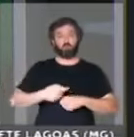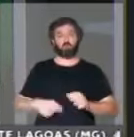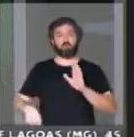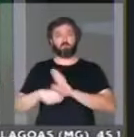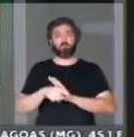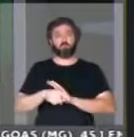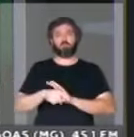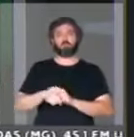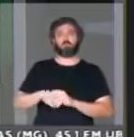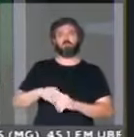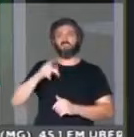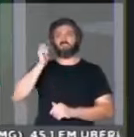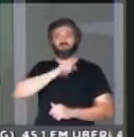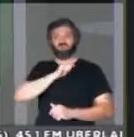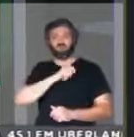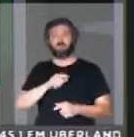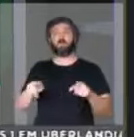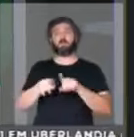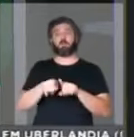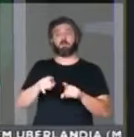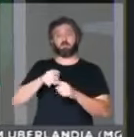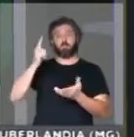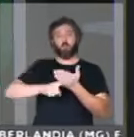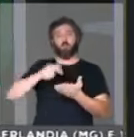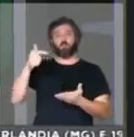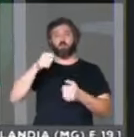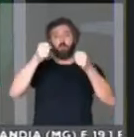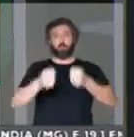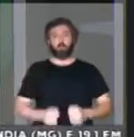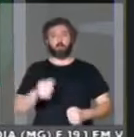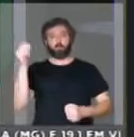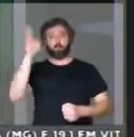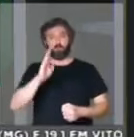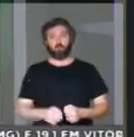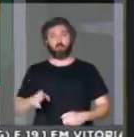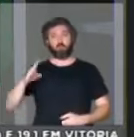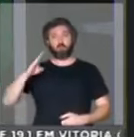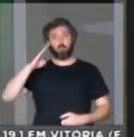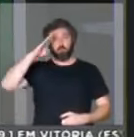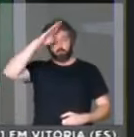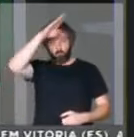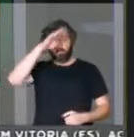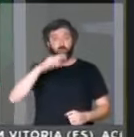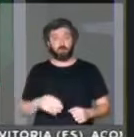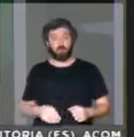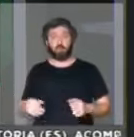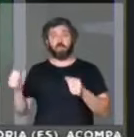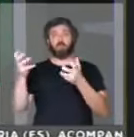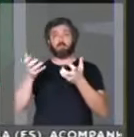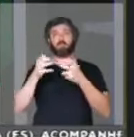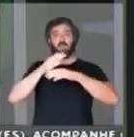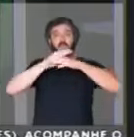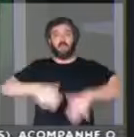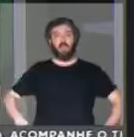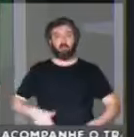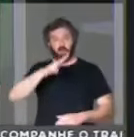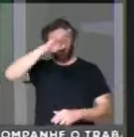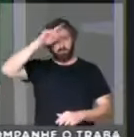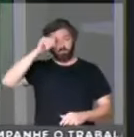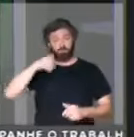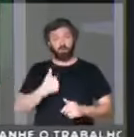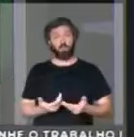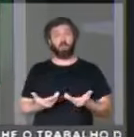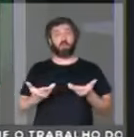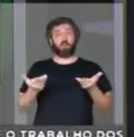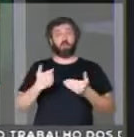pela má fé e pelo descompromisso com a soberania nacional jair bolsonaro está querendo acabar eu faço